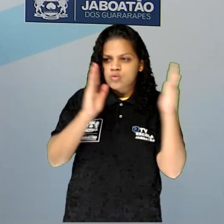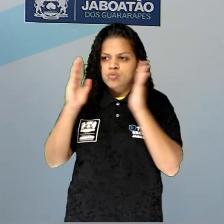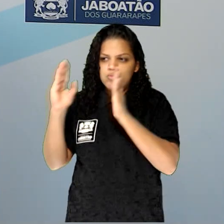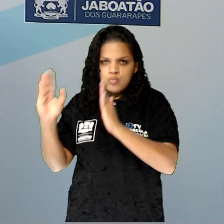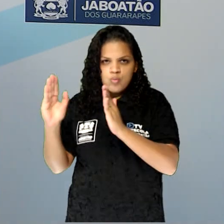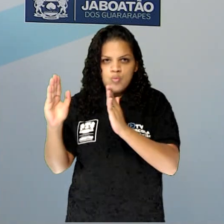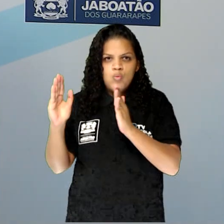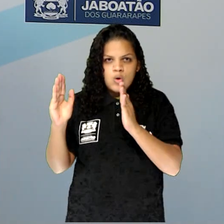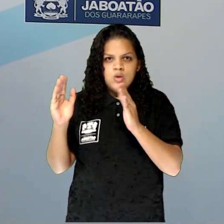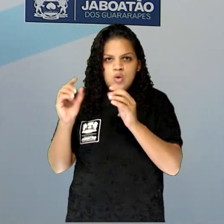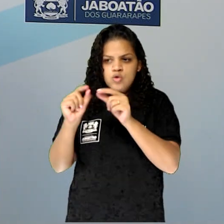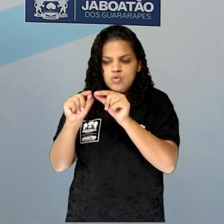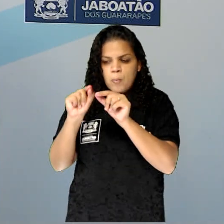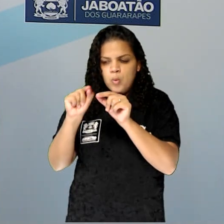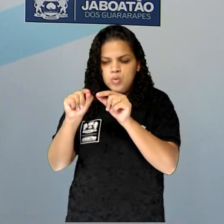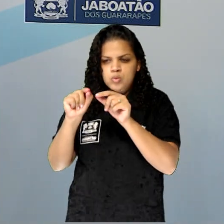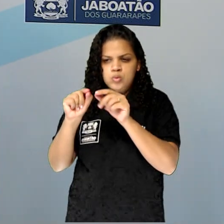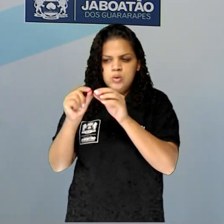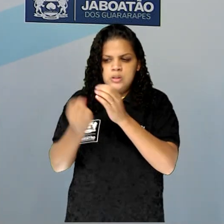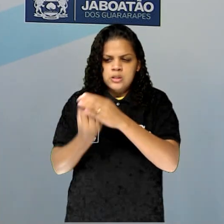origem no ponto c